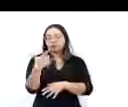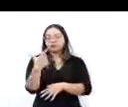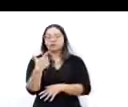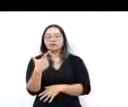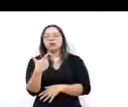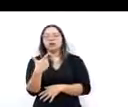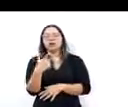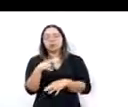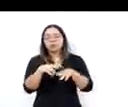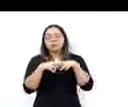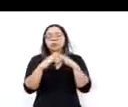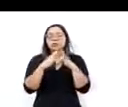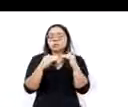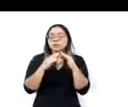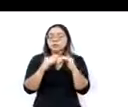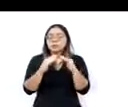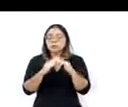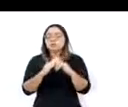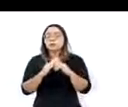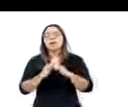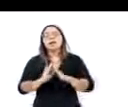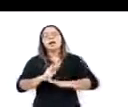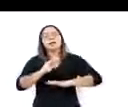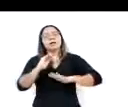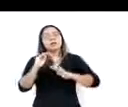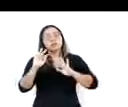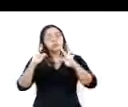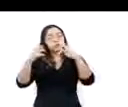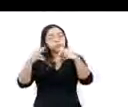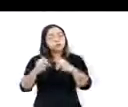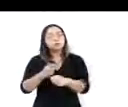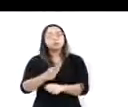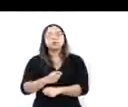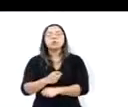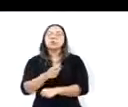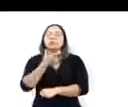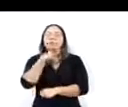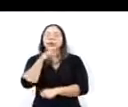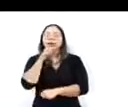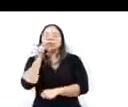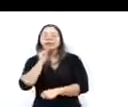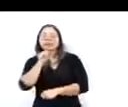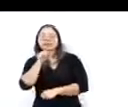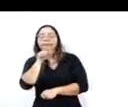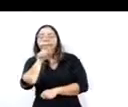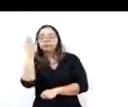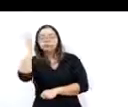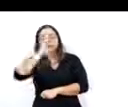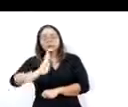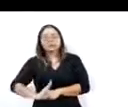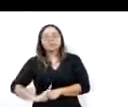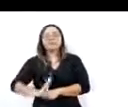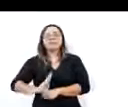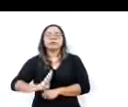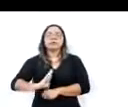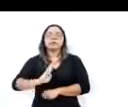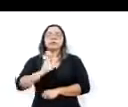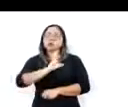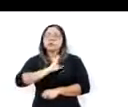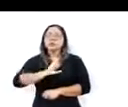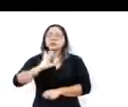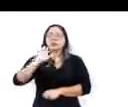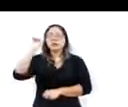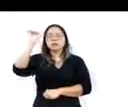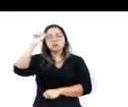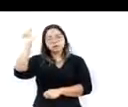todos os pais do Brasil inteiro que nos ouvem agora, em especial de Caxias, de Aldeias Altas, da região dos Cocais,